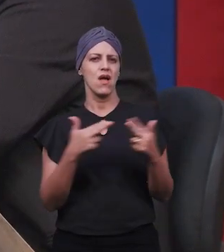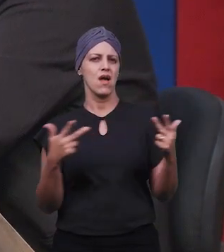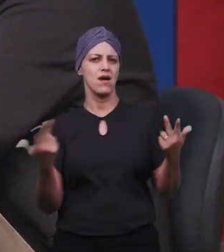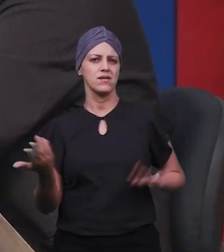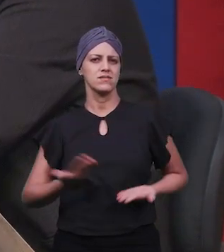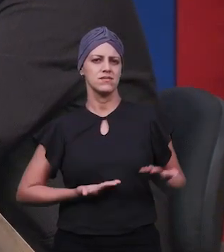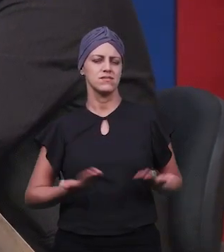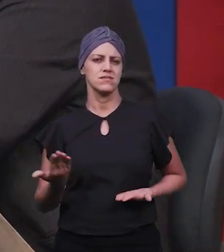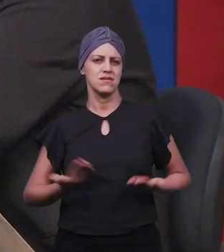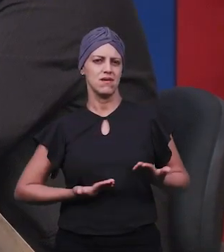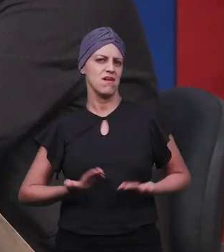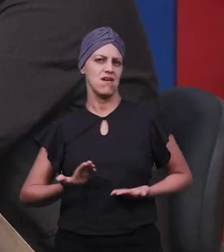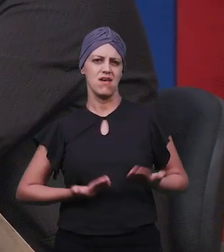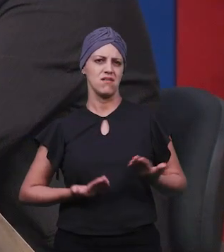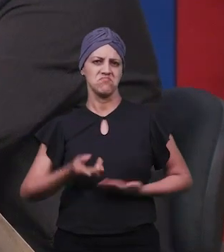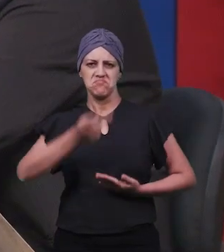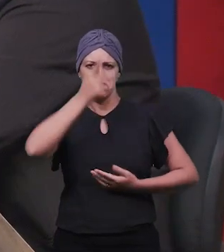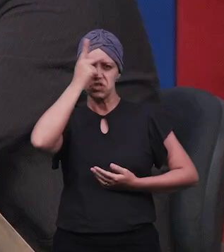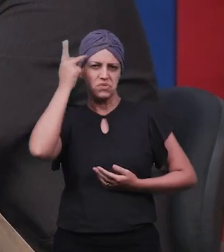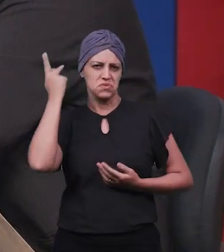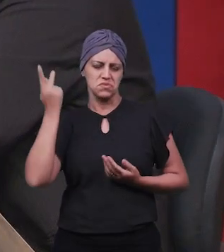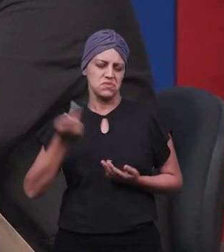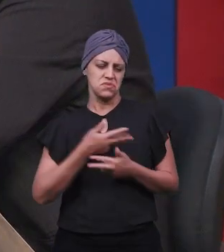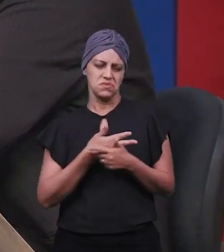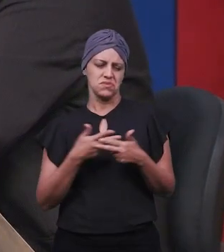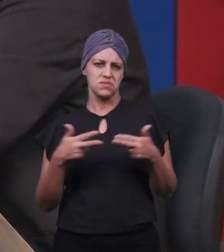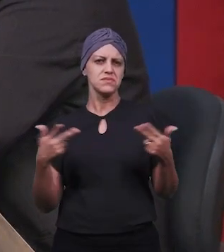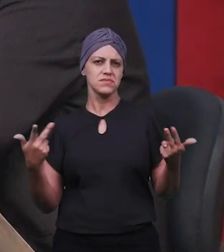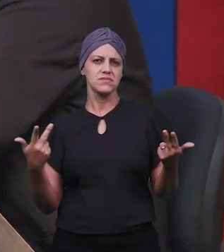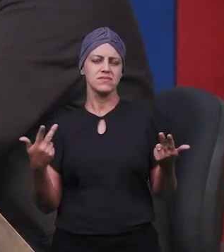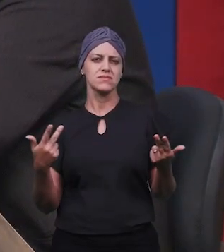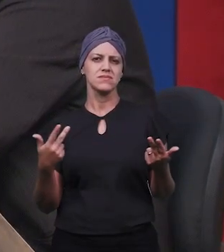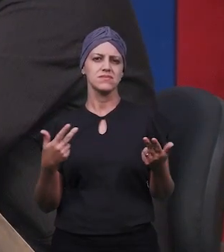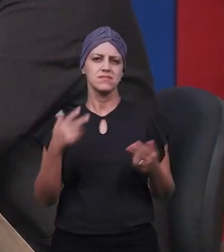muitos irmãos, e não só irmãos, mas também